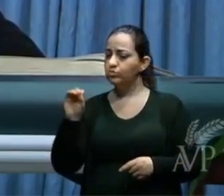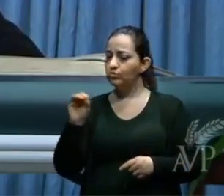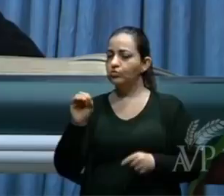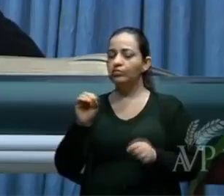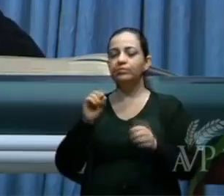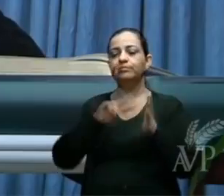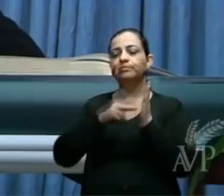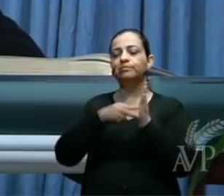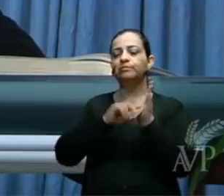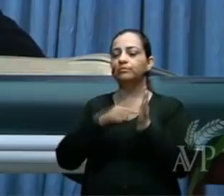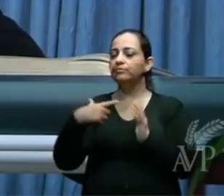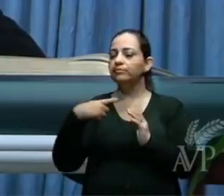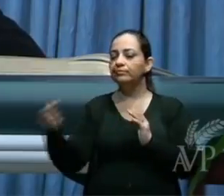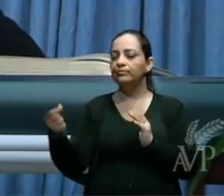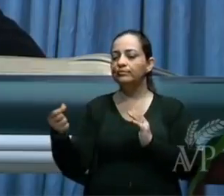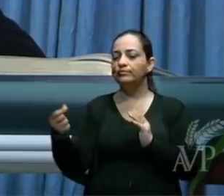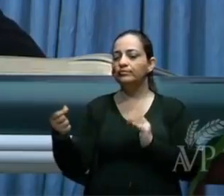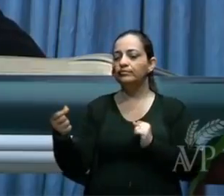saída